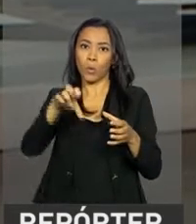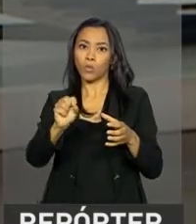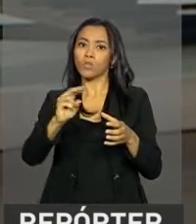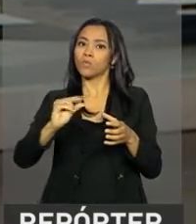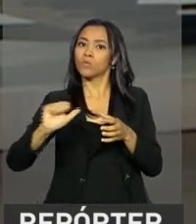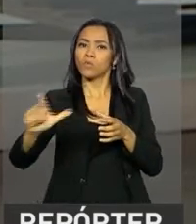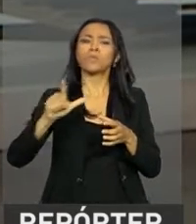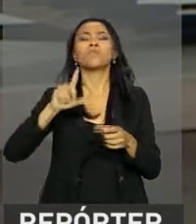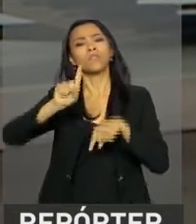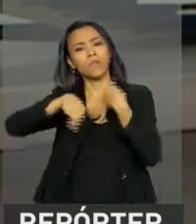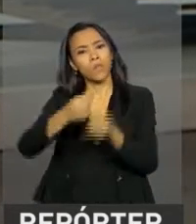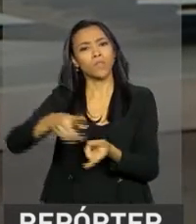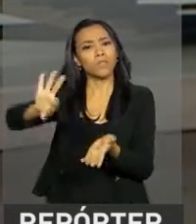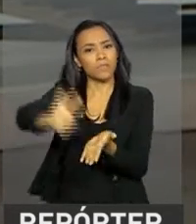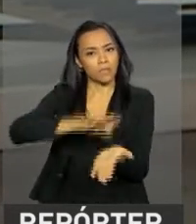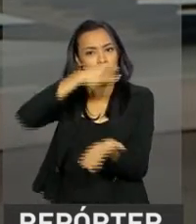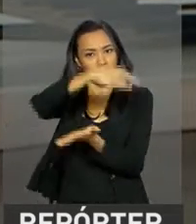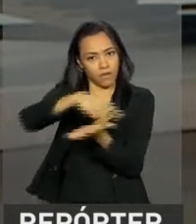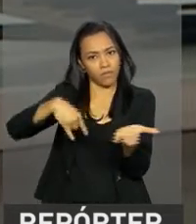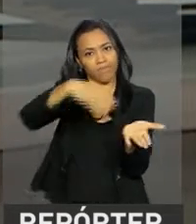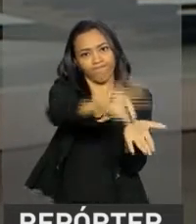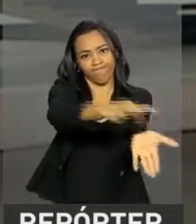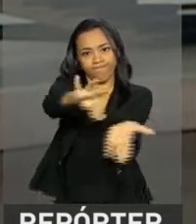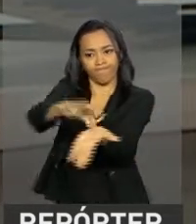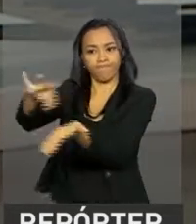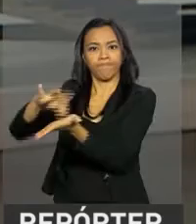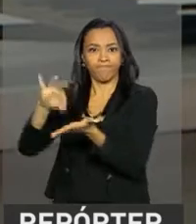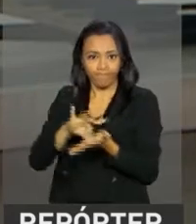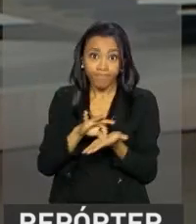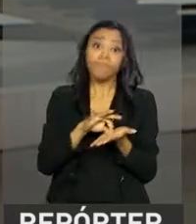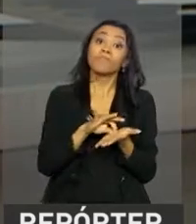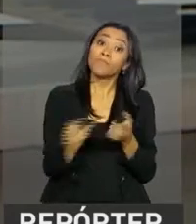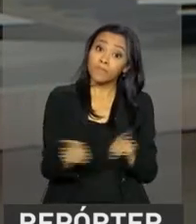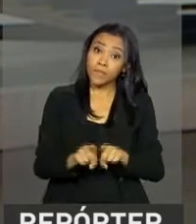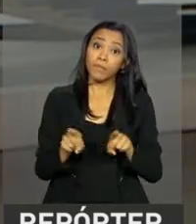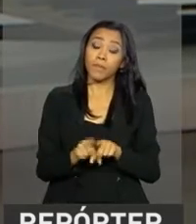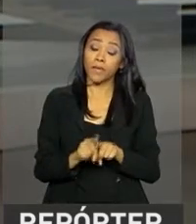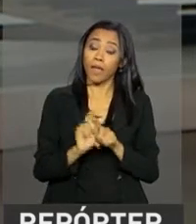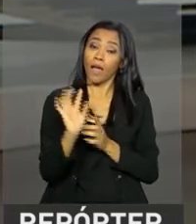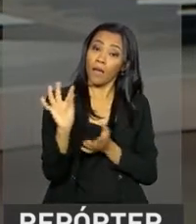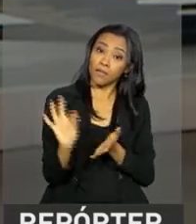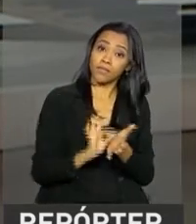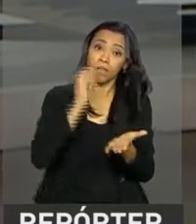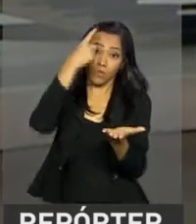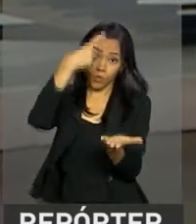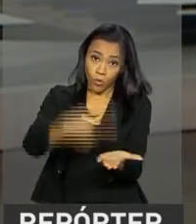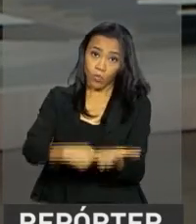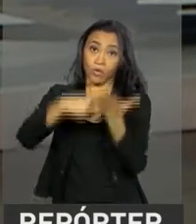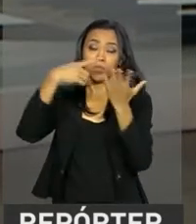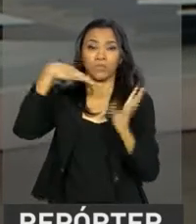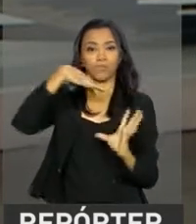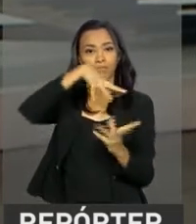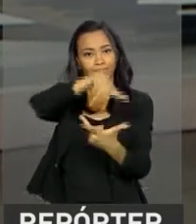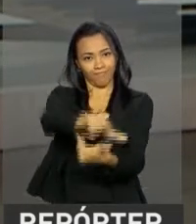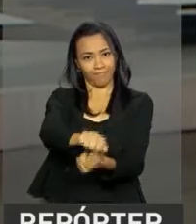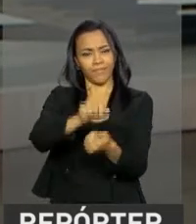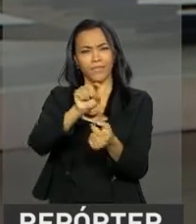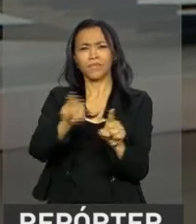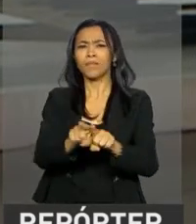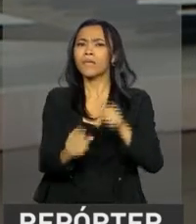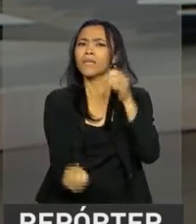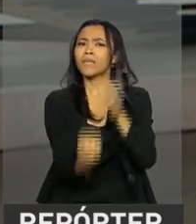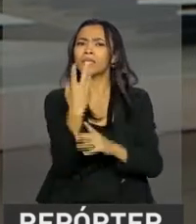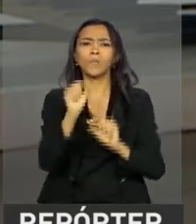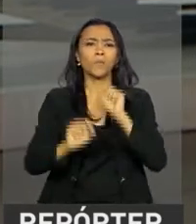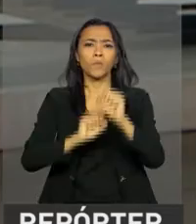ser assinada uma declaração conjunta dos países e também devem ser assinados acordos internacionais, além da criação de